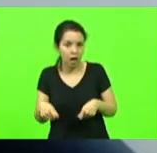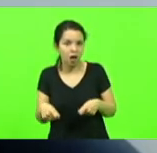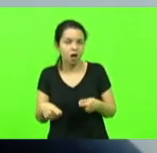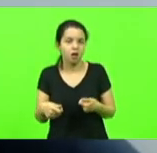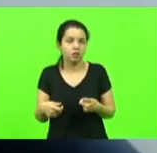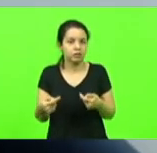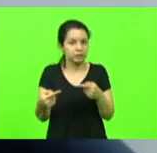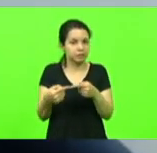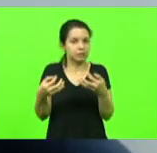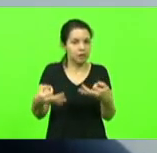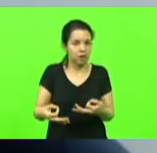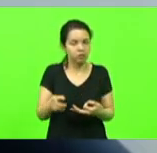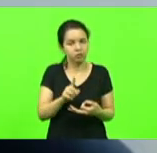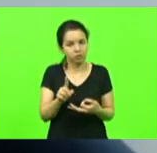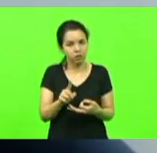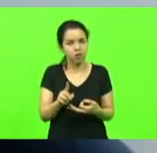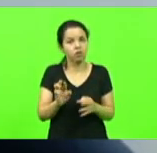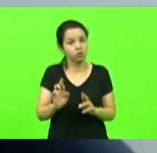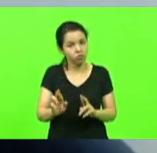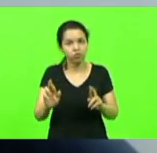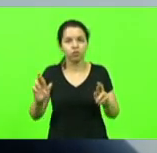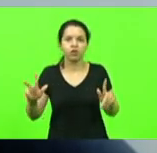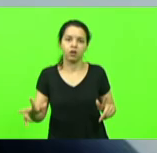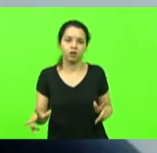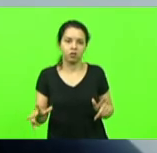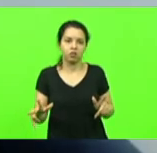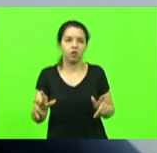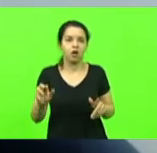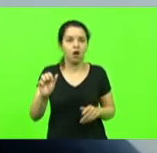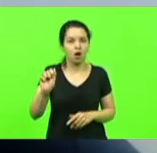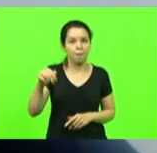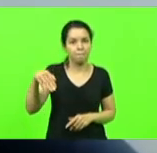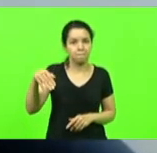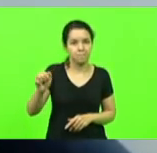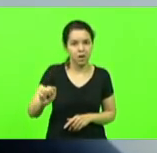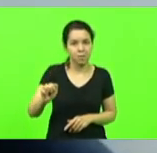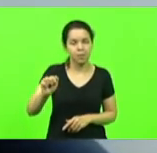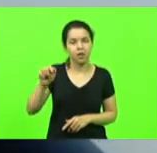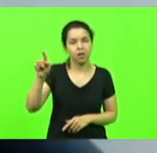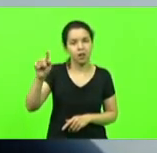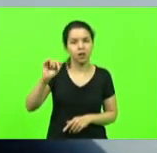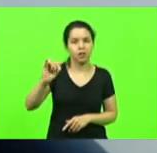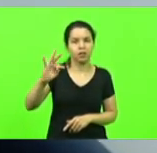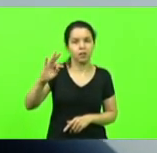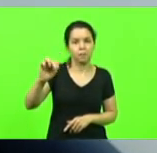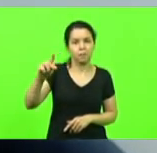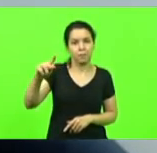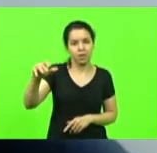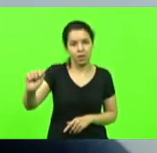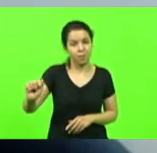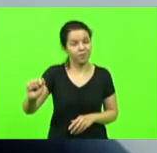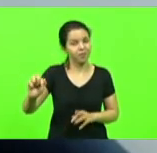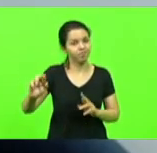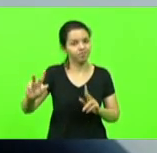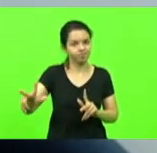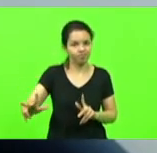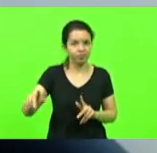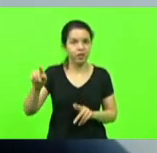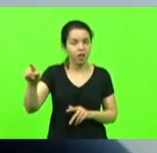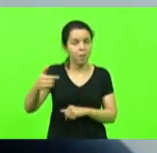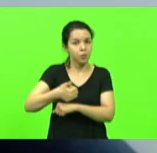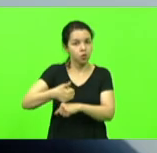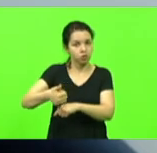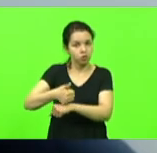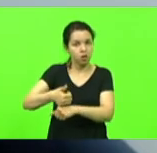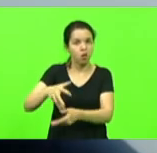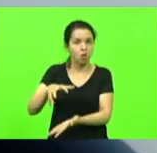instituição, já bem diferente da AMA, nossa filial em Itapema, né, onde os profissionais estão como